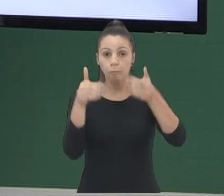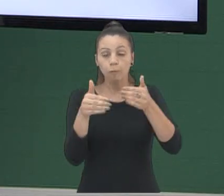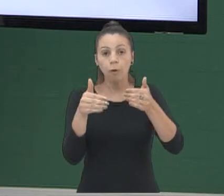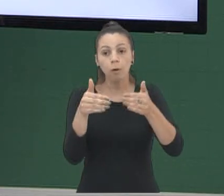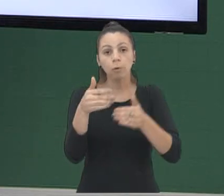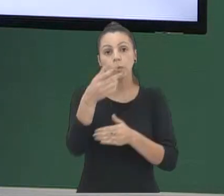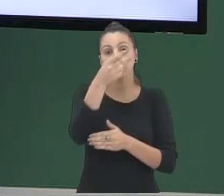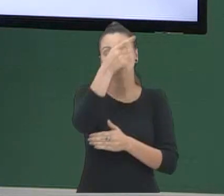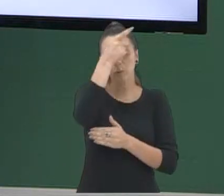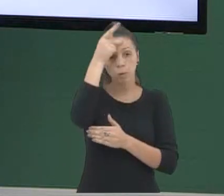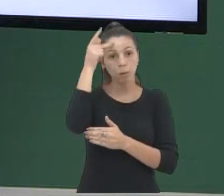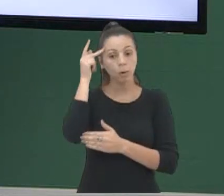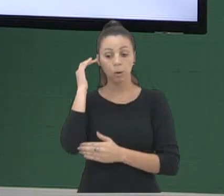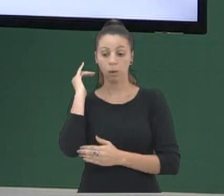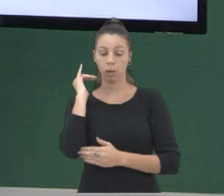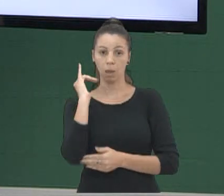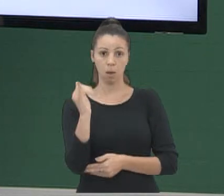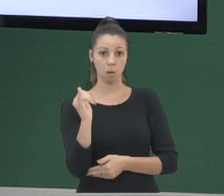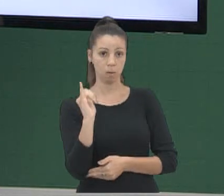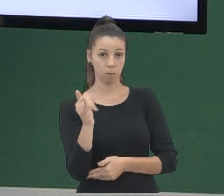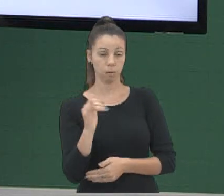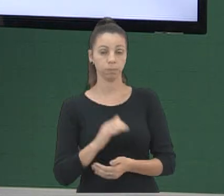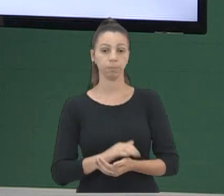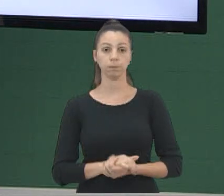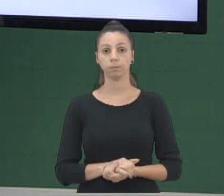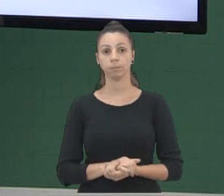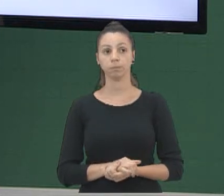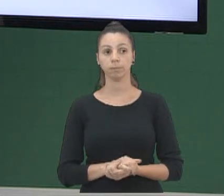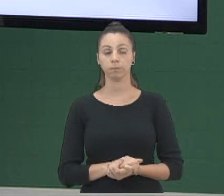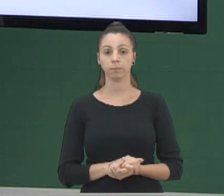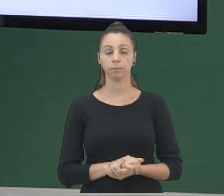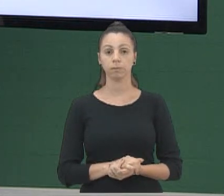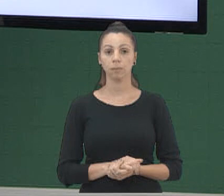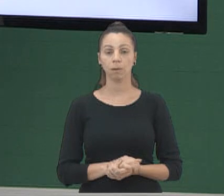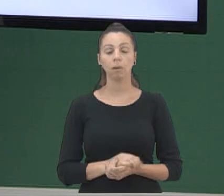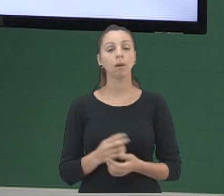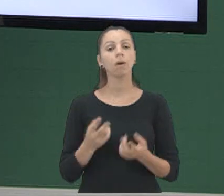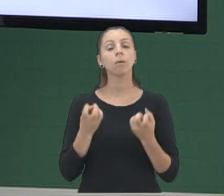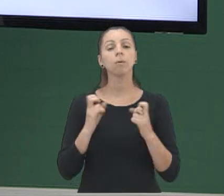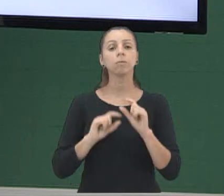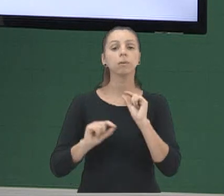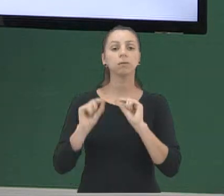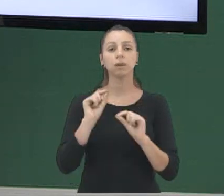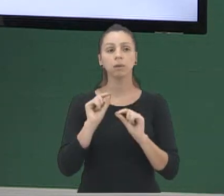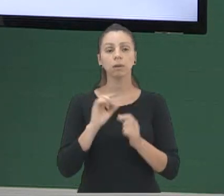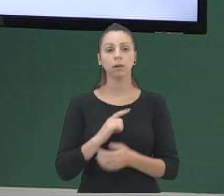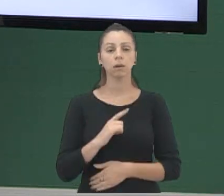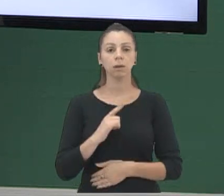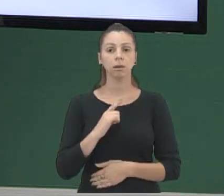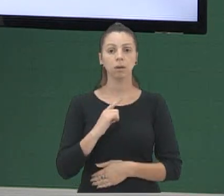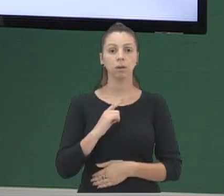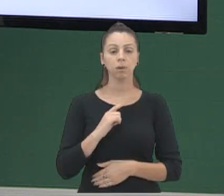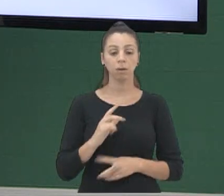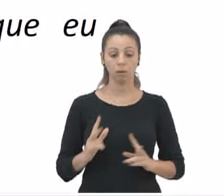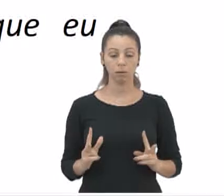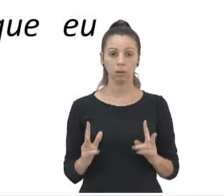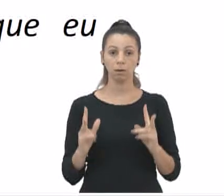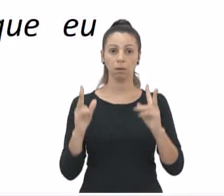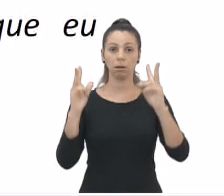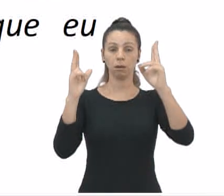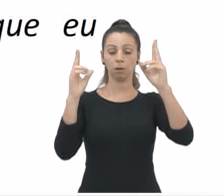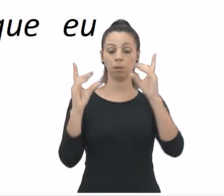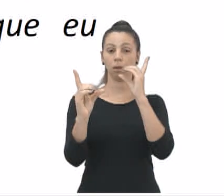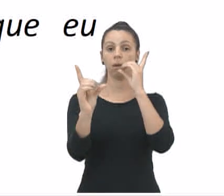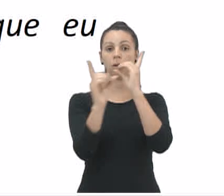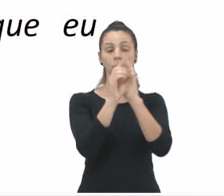narrativo, ou melhor, de narrador, e depois a gente vai ver foco narrativo, eu quero observar com você aqui. Observe esse fragmento e